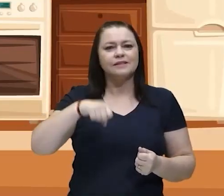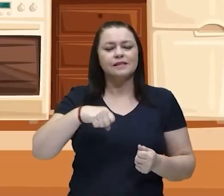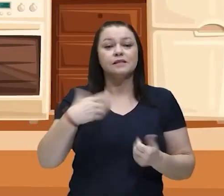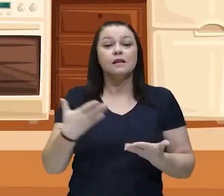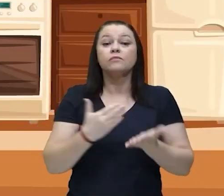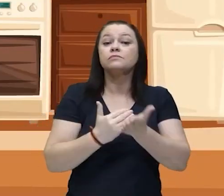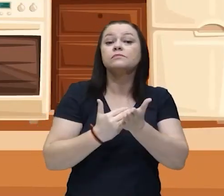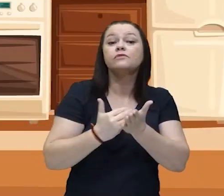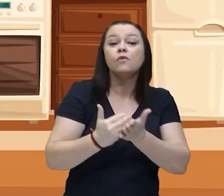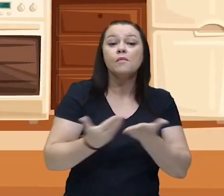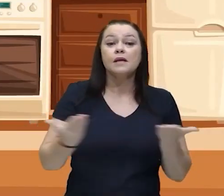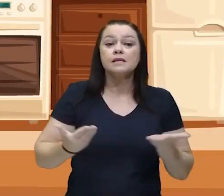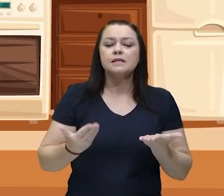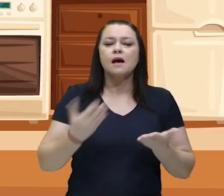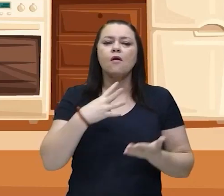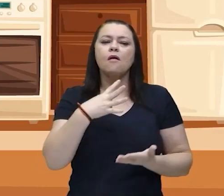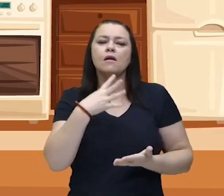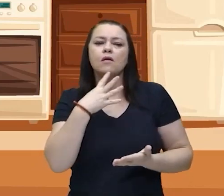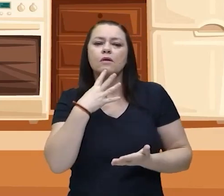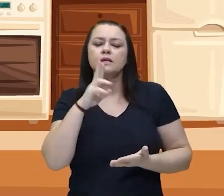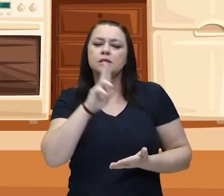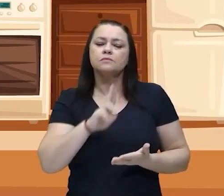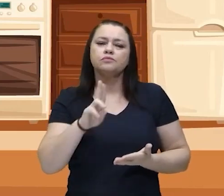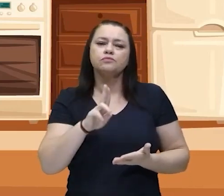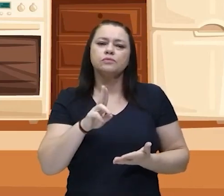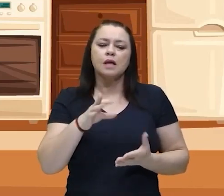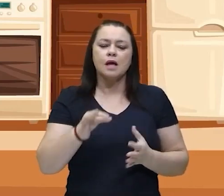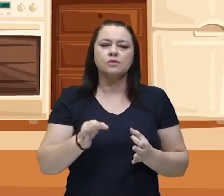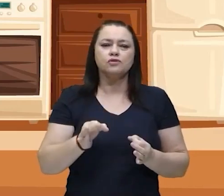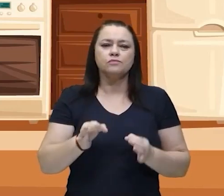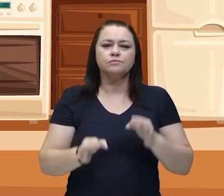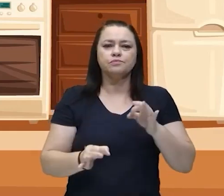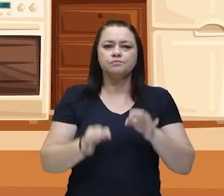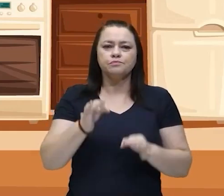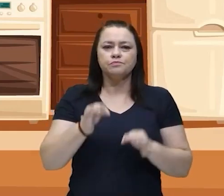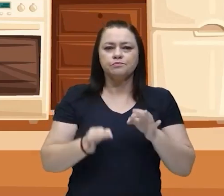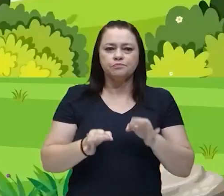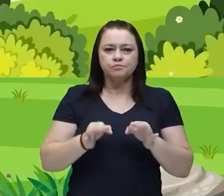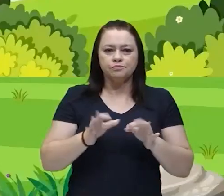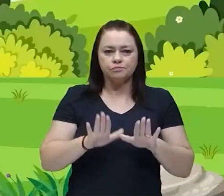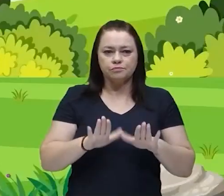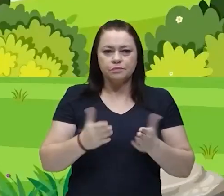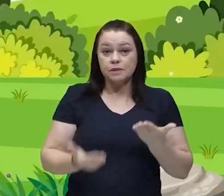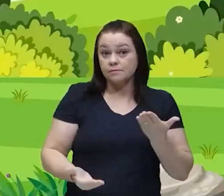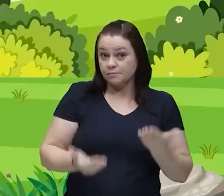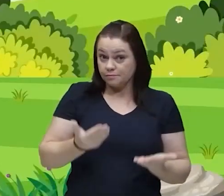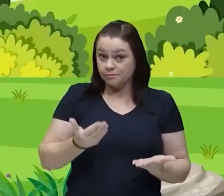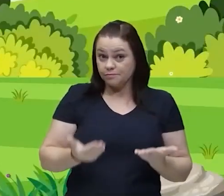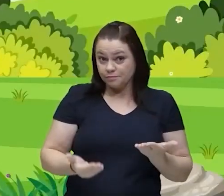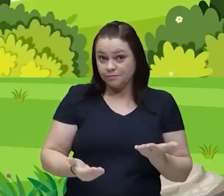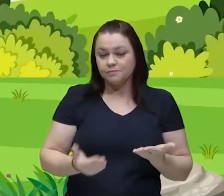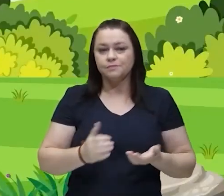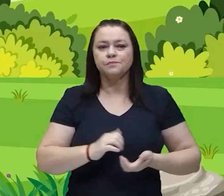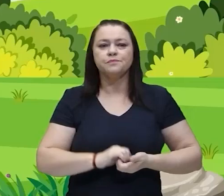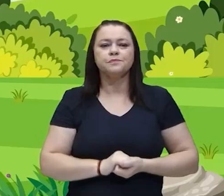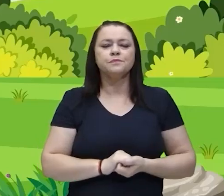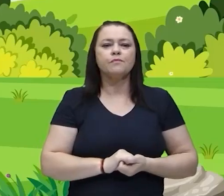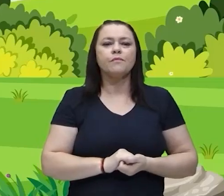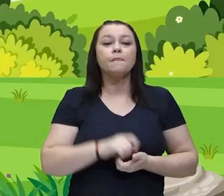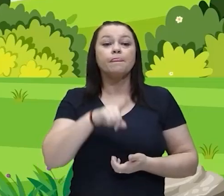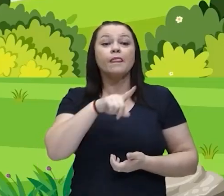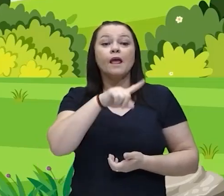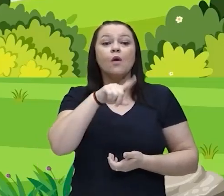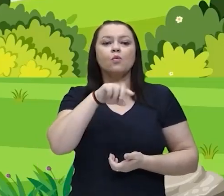a conhecer as unidades de medida através das unidades de comprimento. De olho na tela comigo. Bom, o Zeca, nosso amigo, ele tem